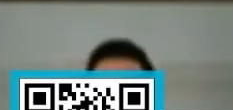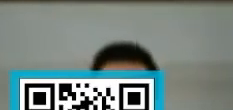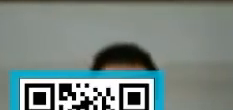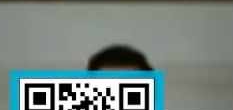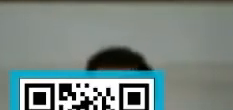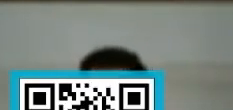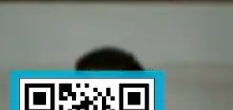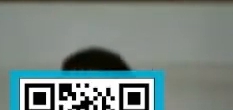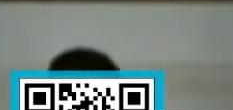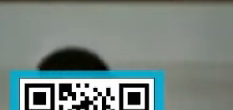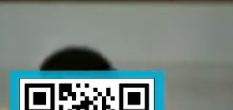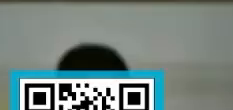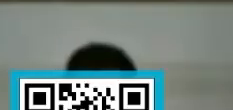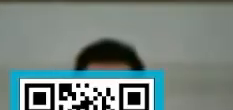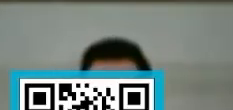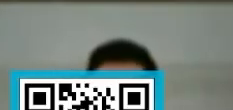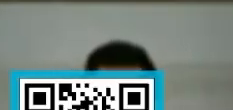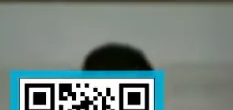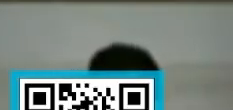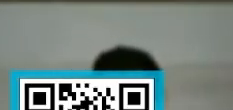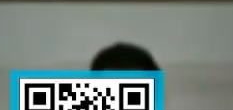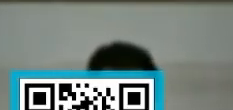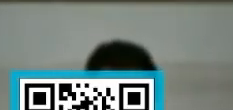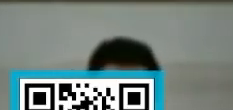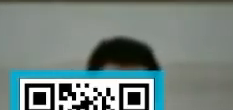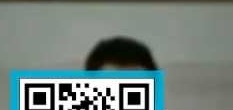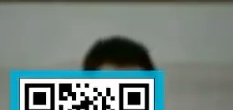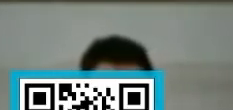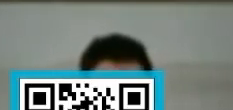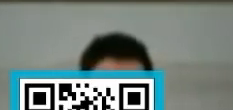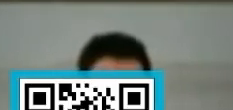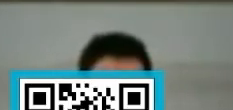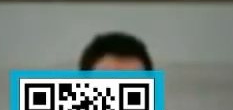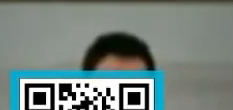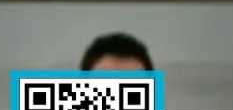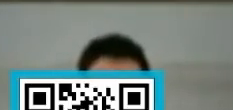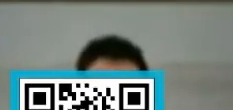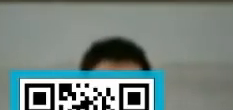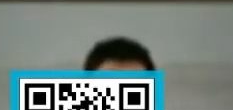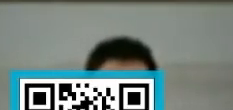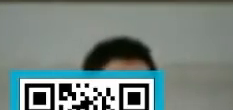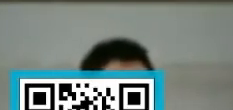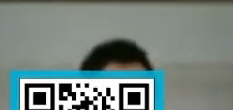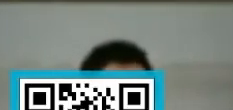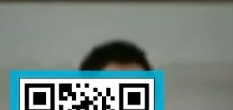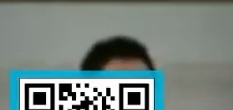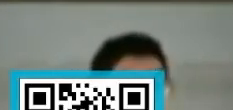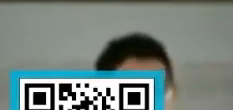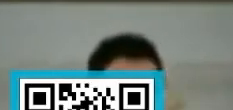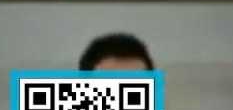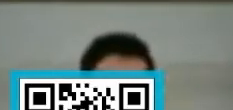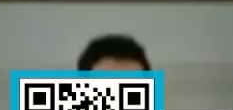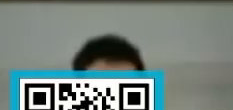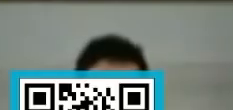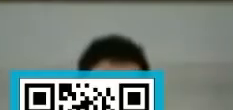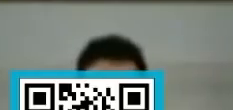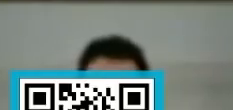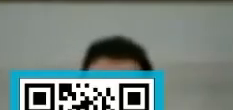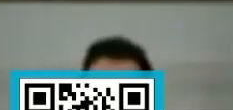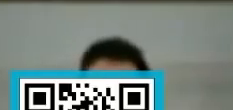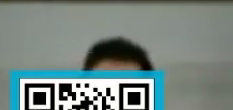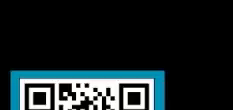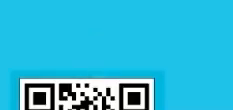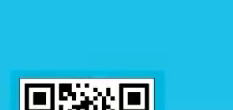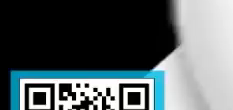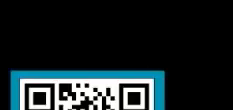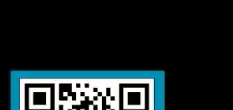com a doença para que não houvesse novas pessoas contaminadas nós não temos segmento telefônico nem de nenhuma outra forma para os